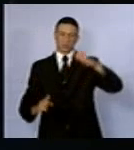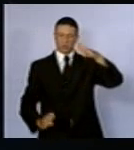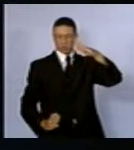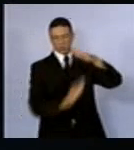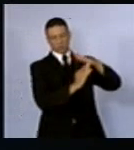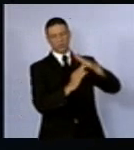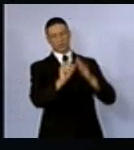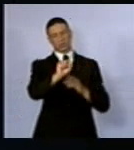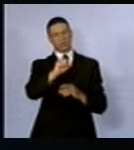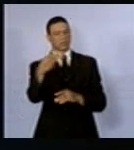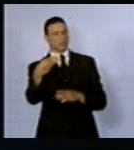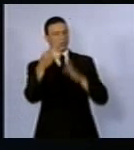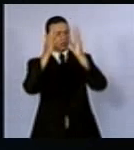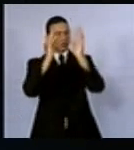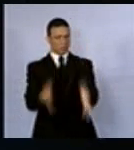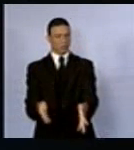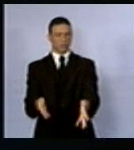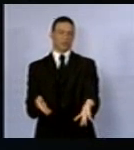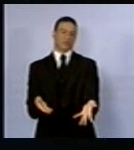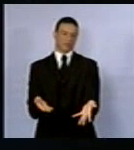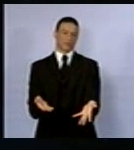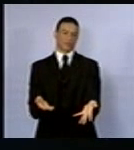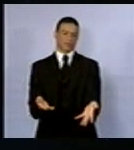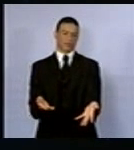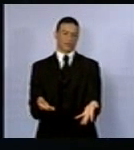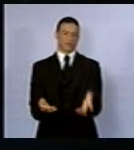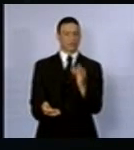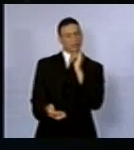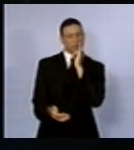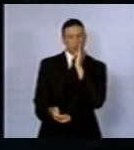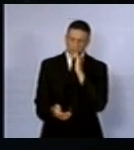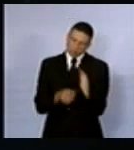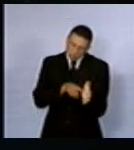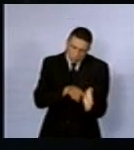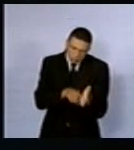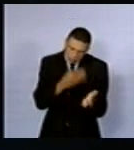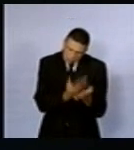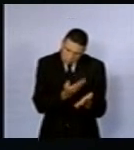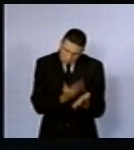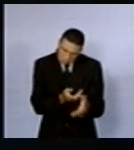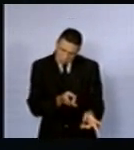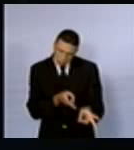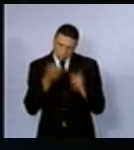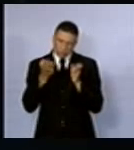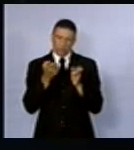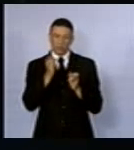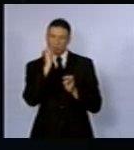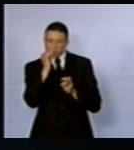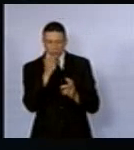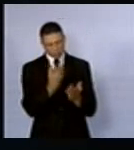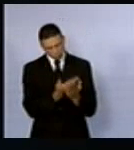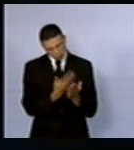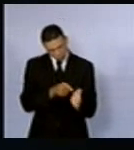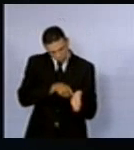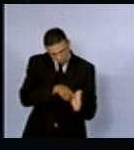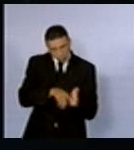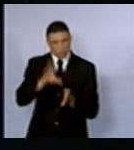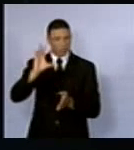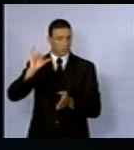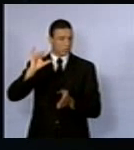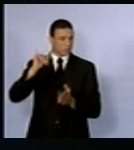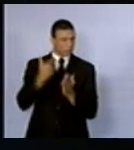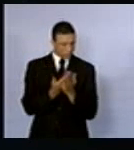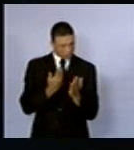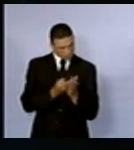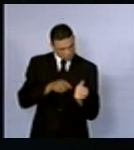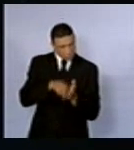de 83. E continuemos as pesquisas. Se precisa mais pesquisa, existem muitos estudos,